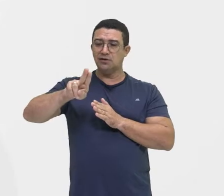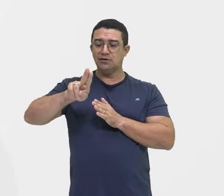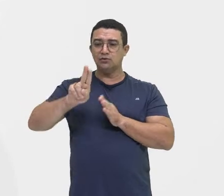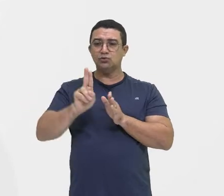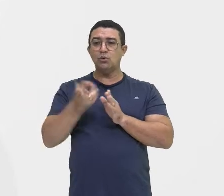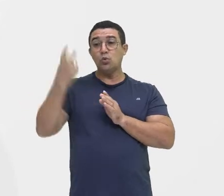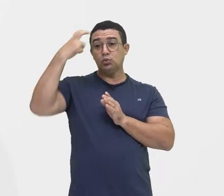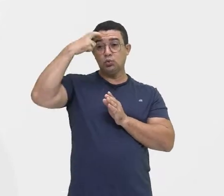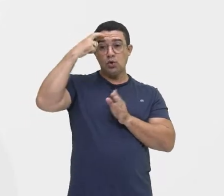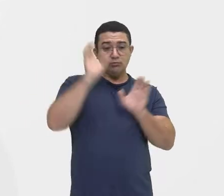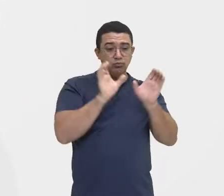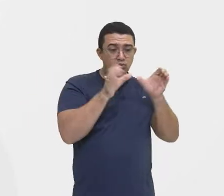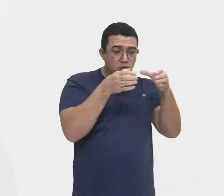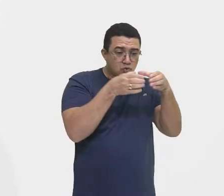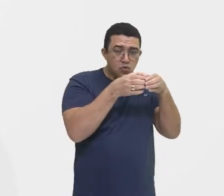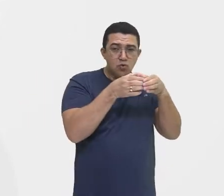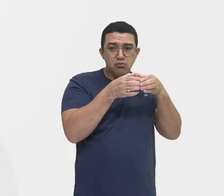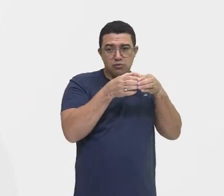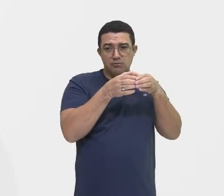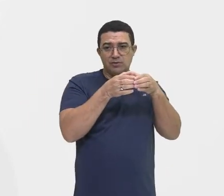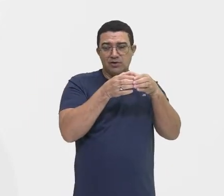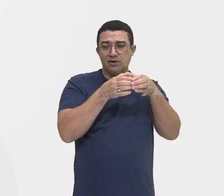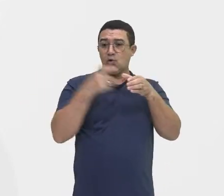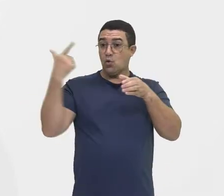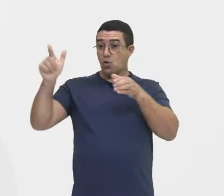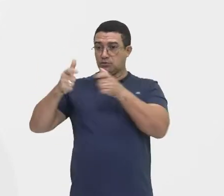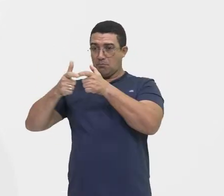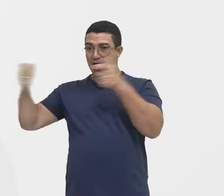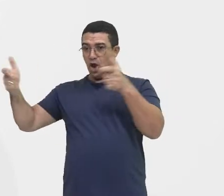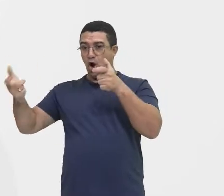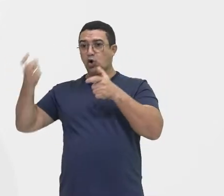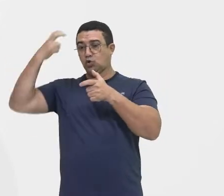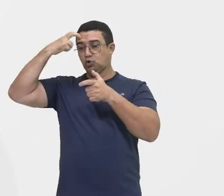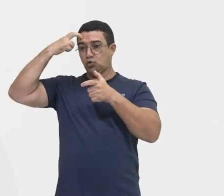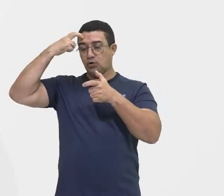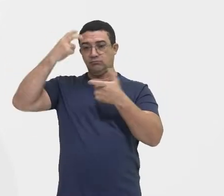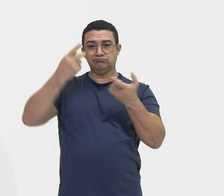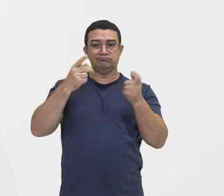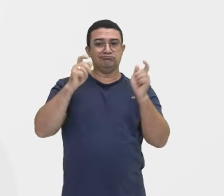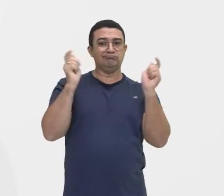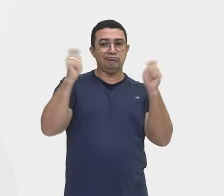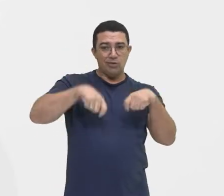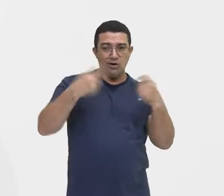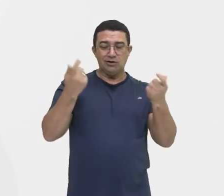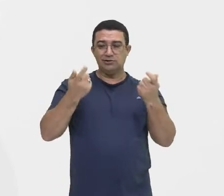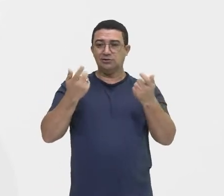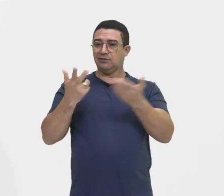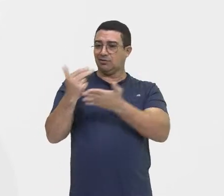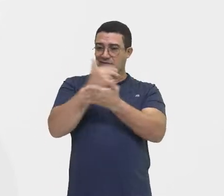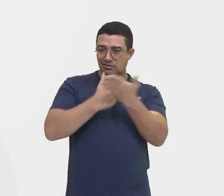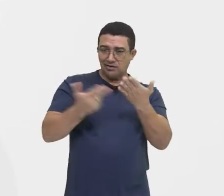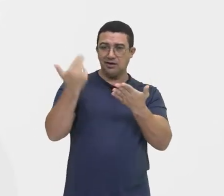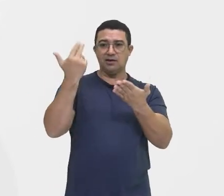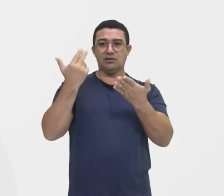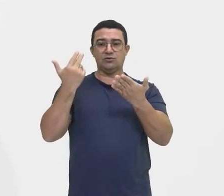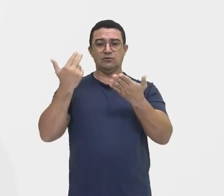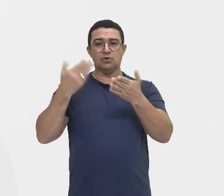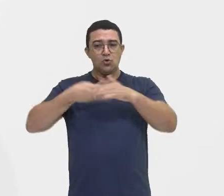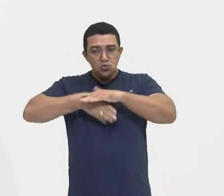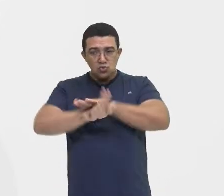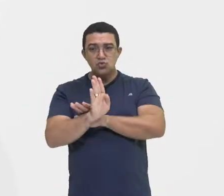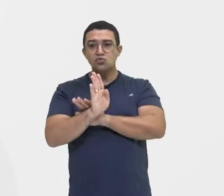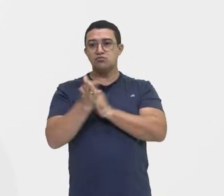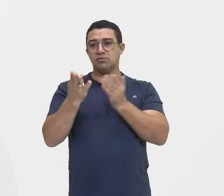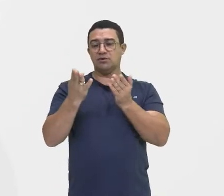minoritária por outra dominante, e que podem ser símbolos, costumes, vestimentas,